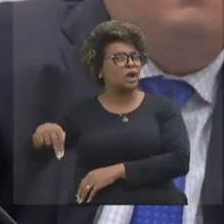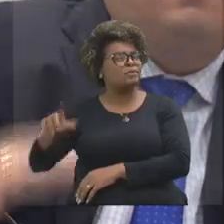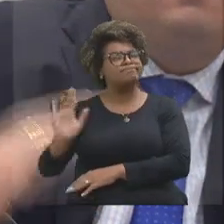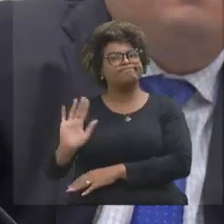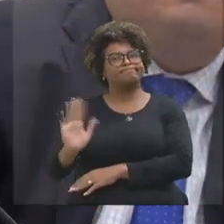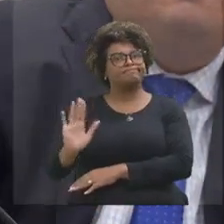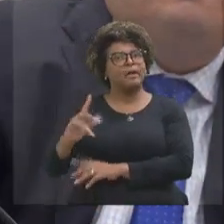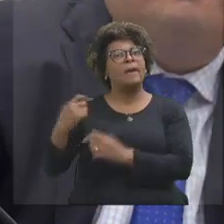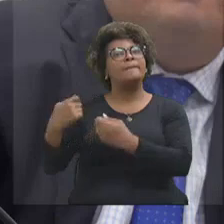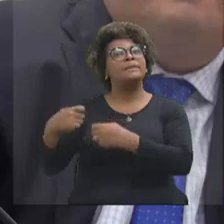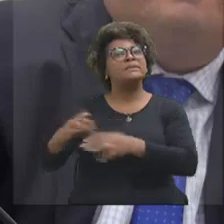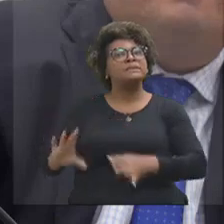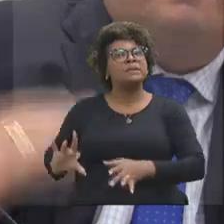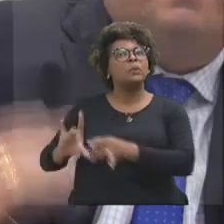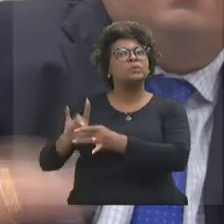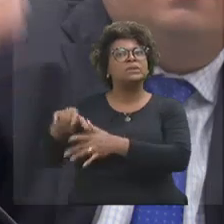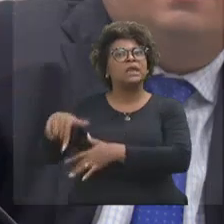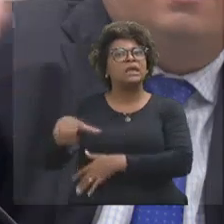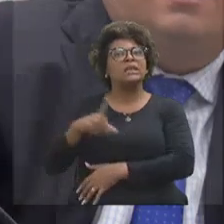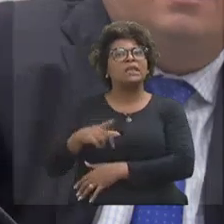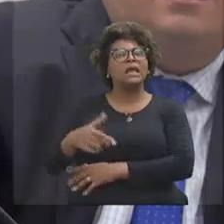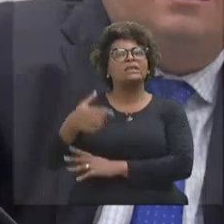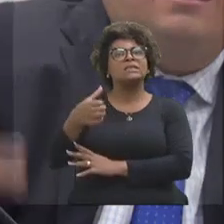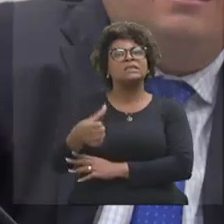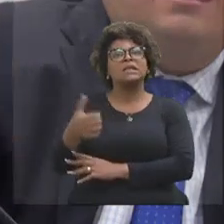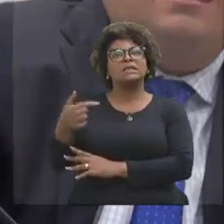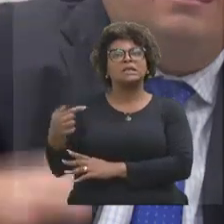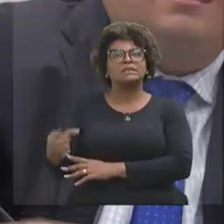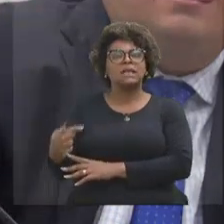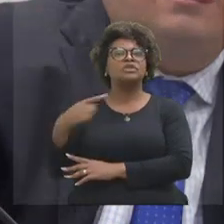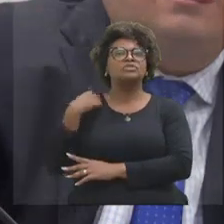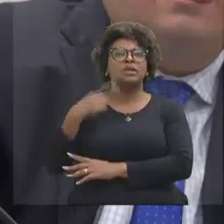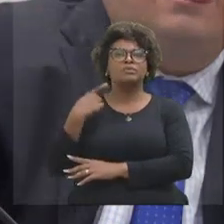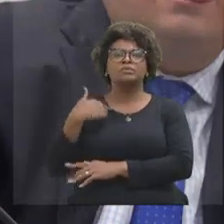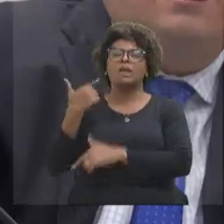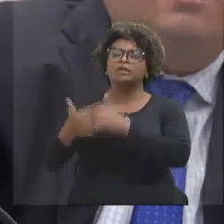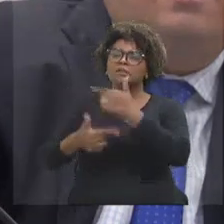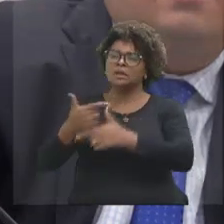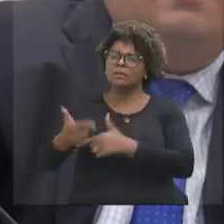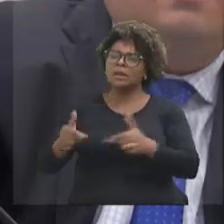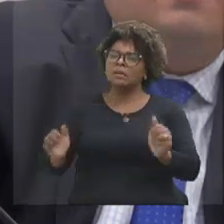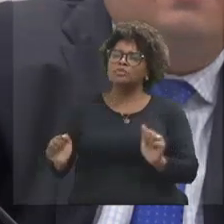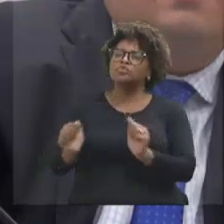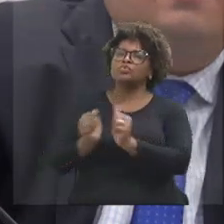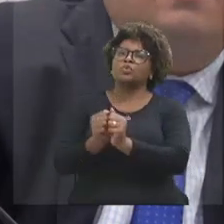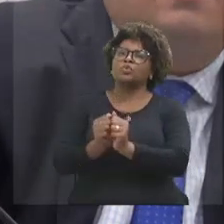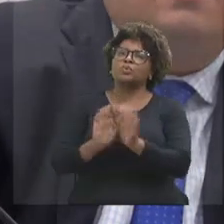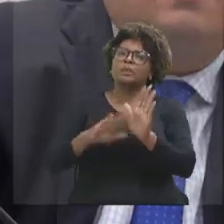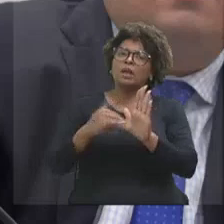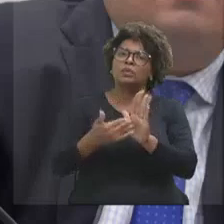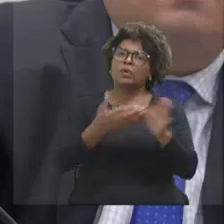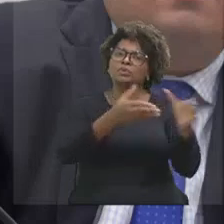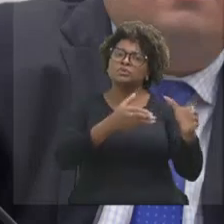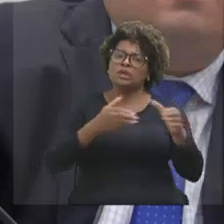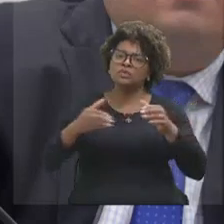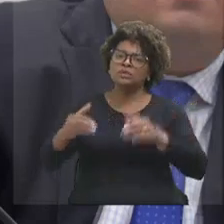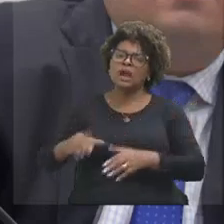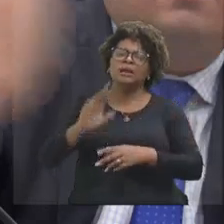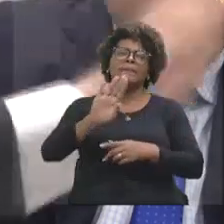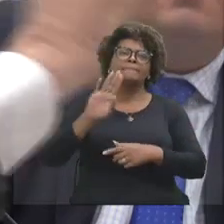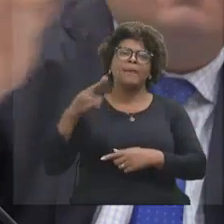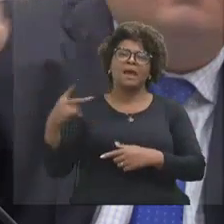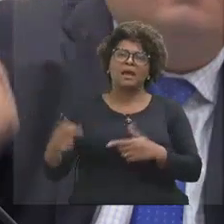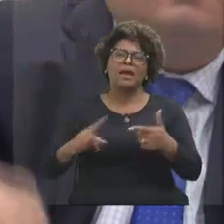são 77 deputados Vamos trabalhar por Ponte Nova por pelo vale Jequitinhonha Vamos trabalhar pela grande BH